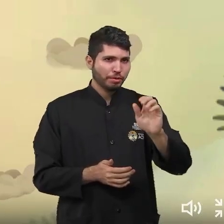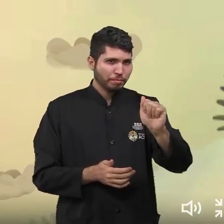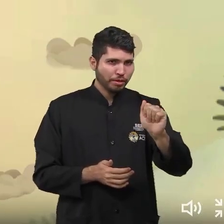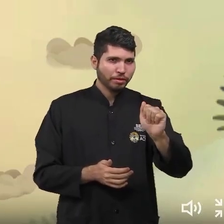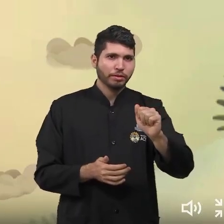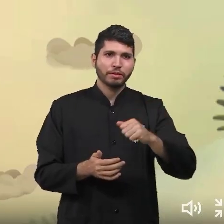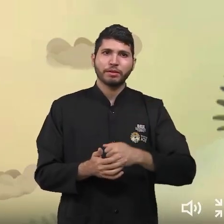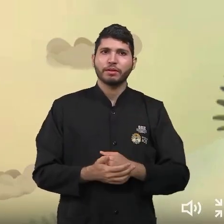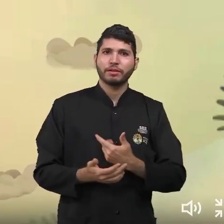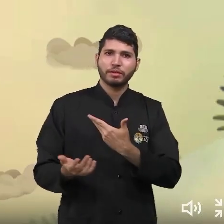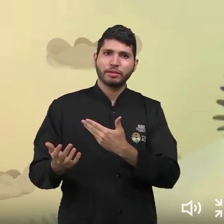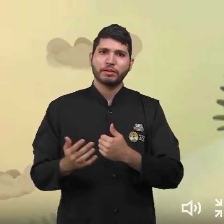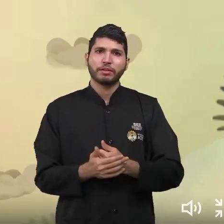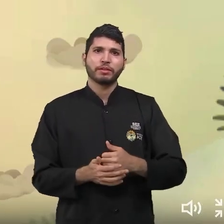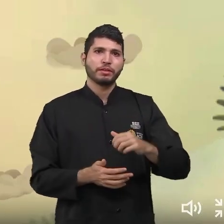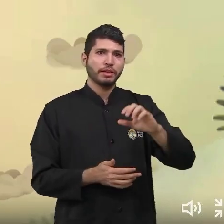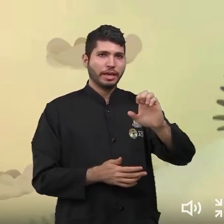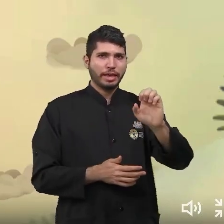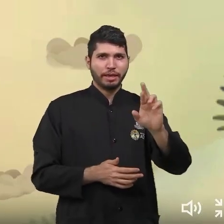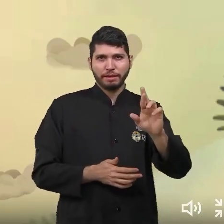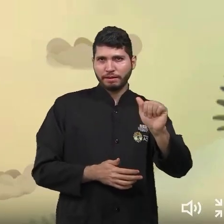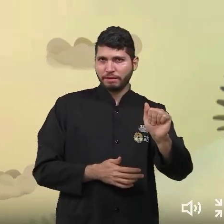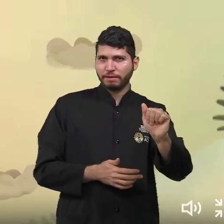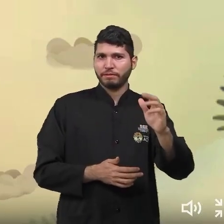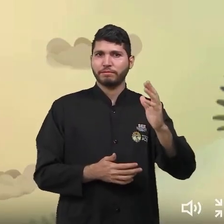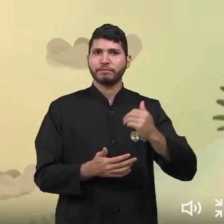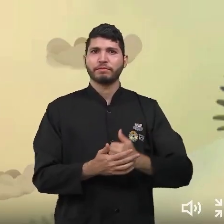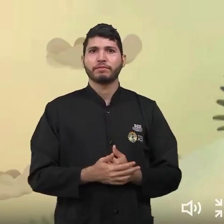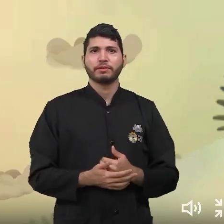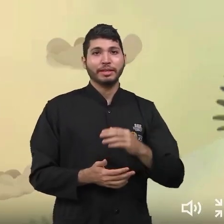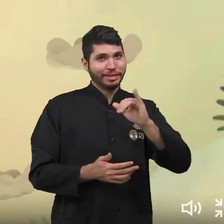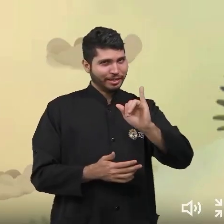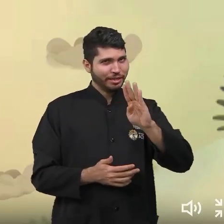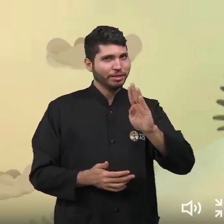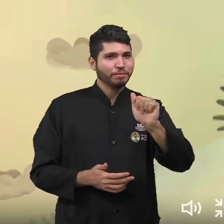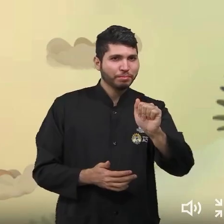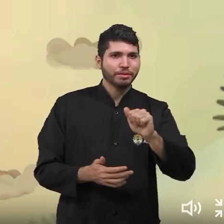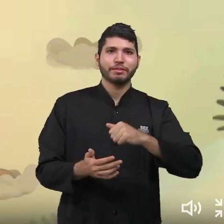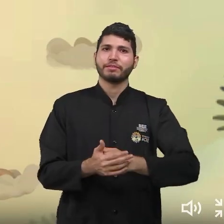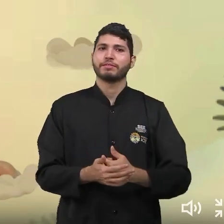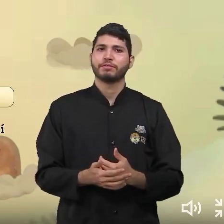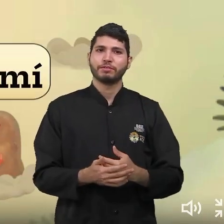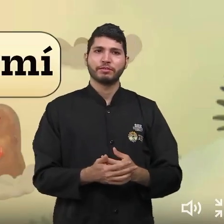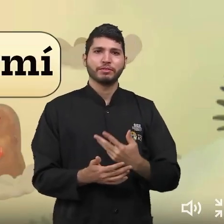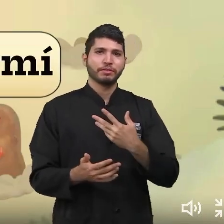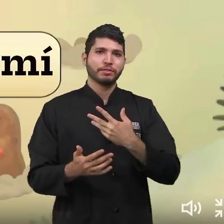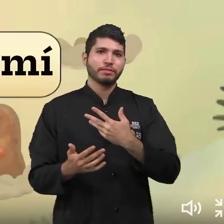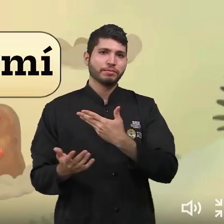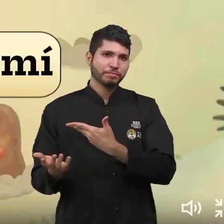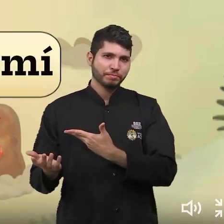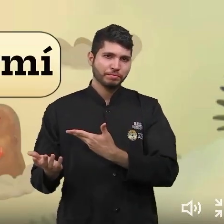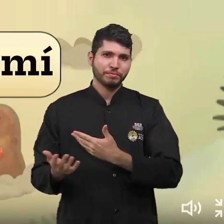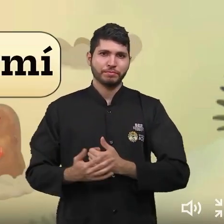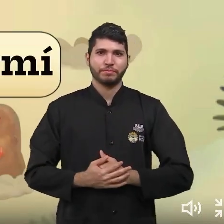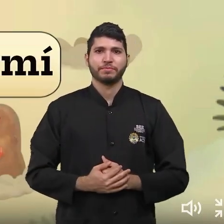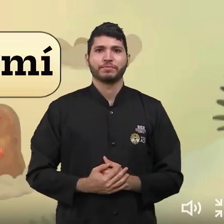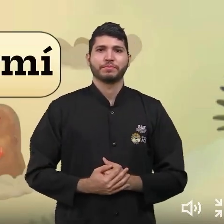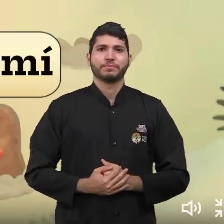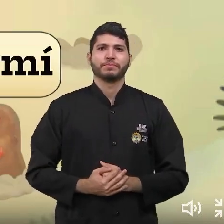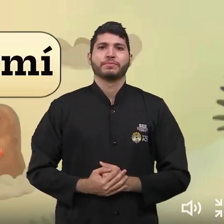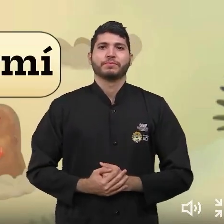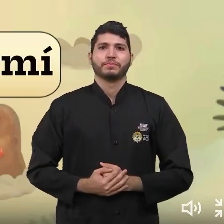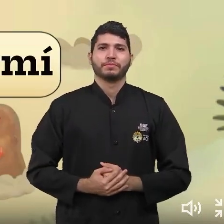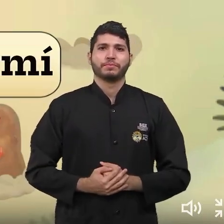é do passado imperfeito. Tuve, não. Iba, também. Hicimos, não. Dormir, não, porque é a